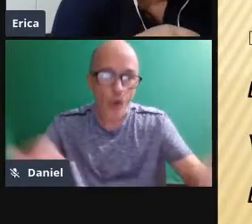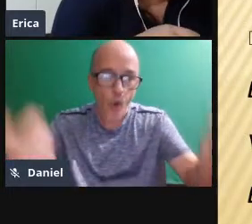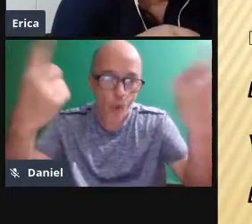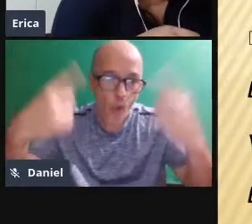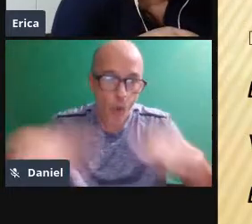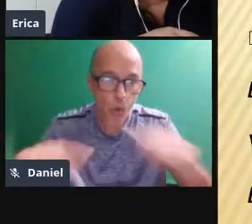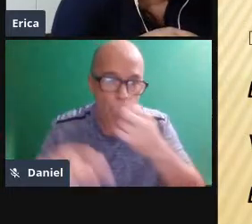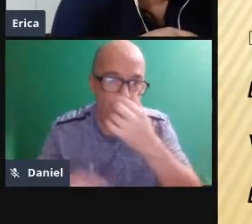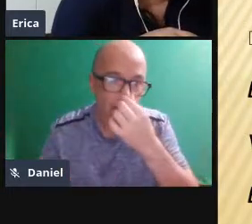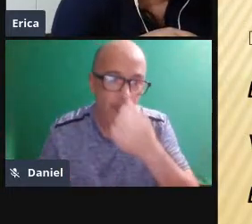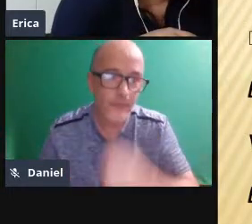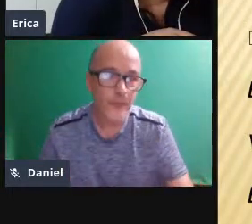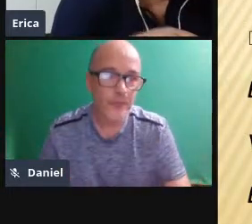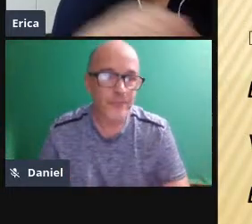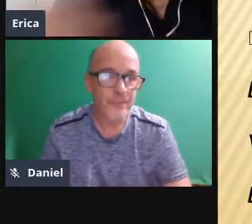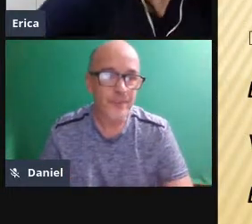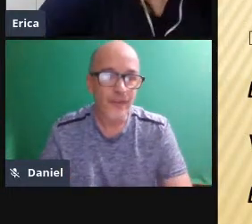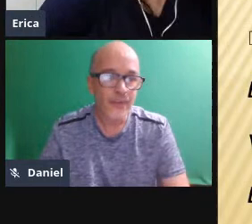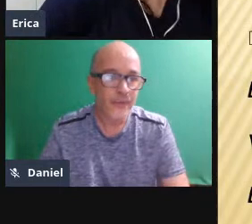né?